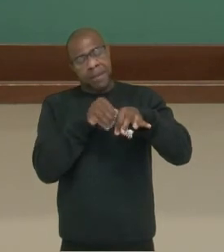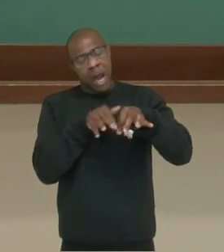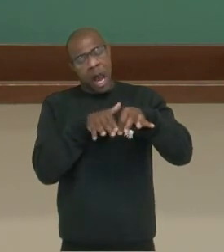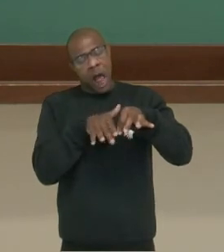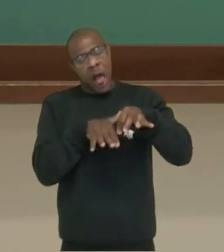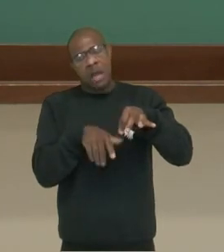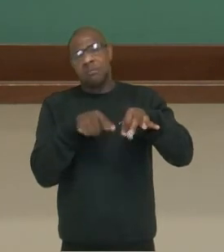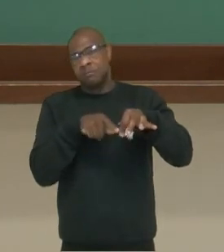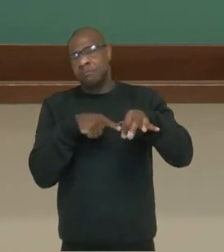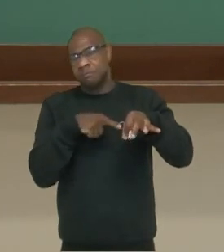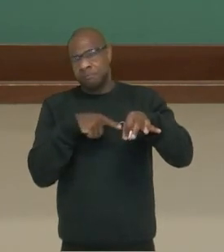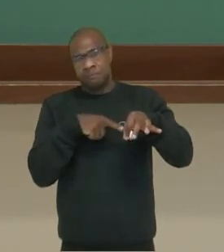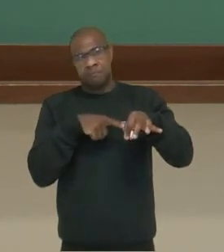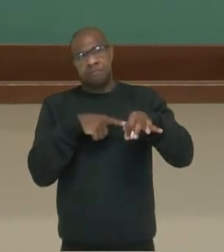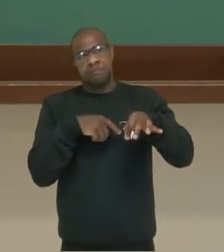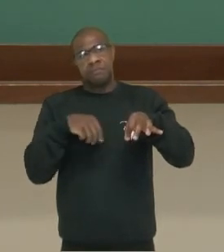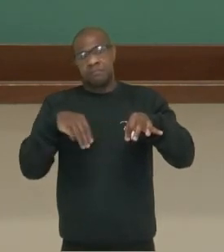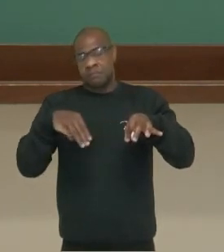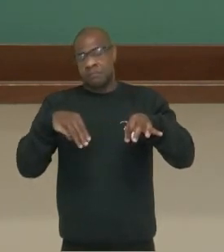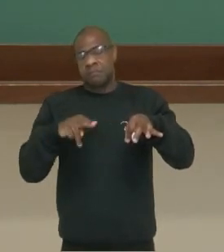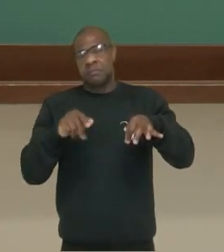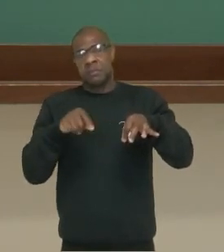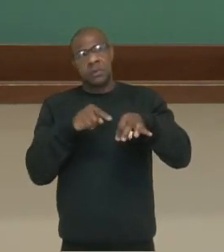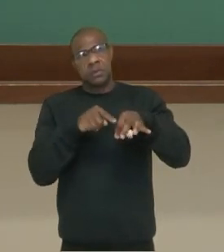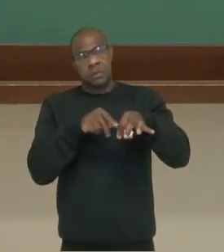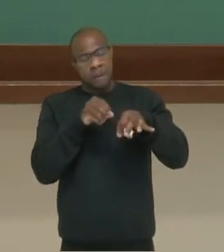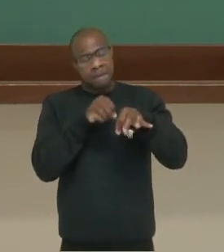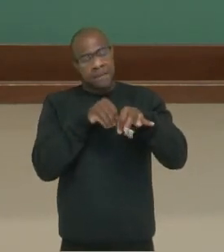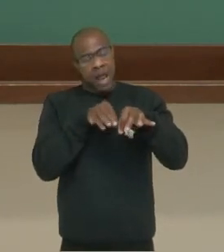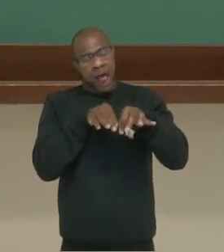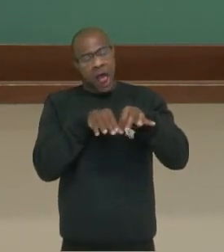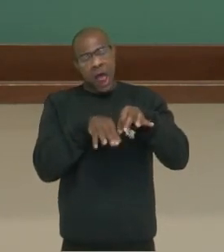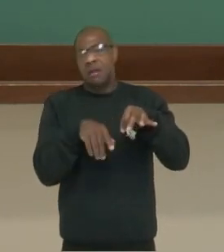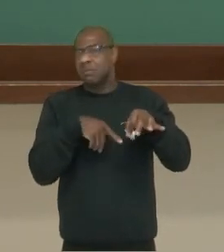e ele tem esse muco ali. Quando está nesse período fértil,